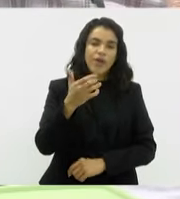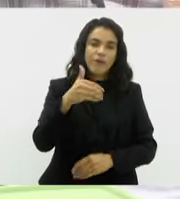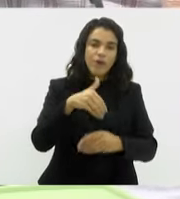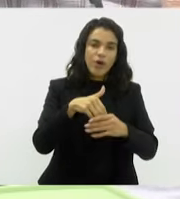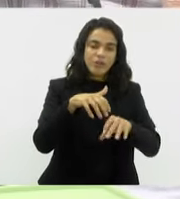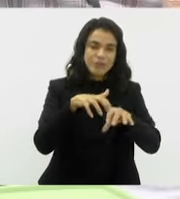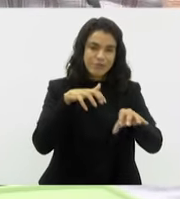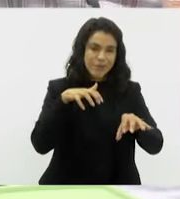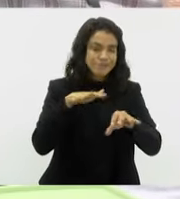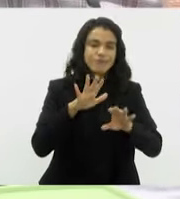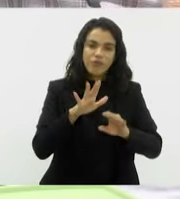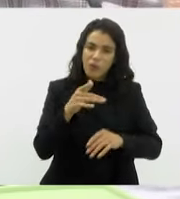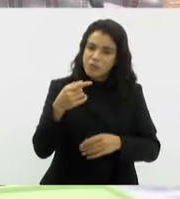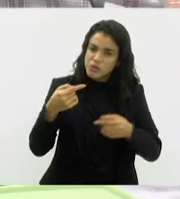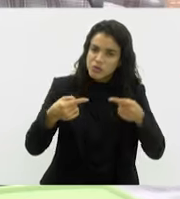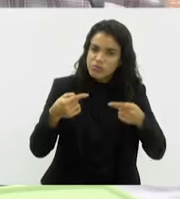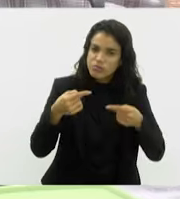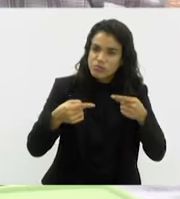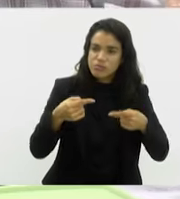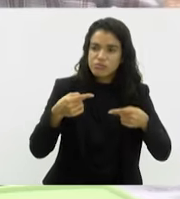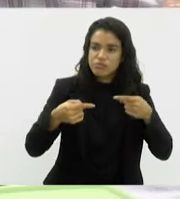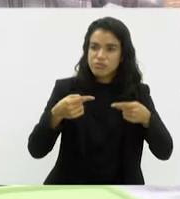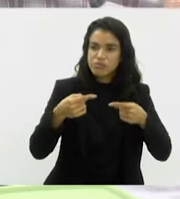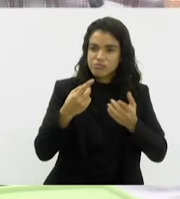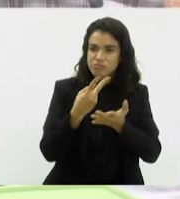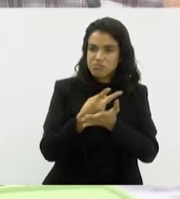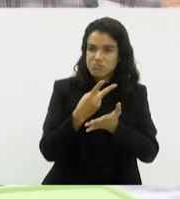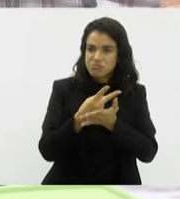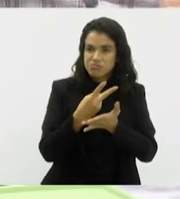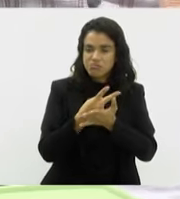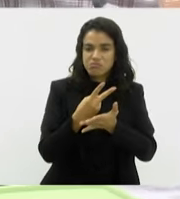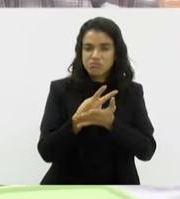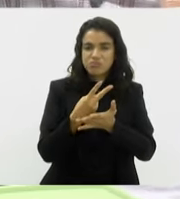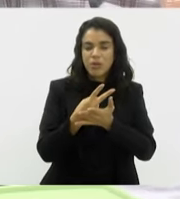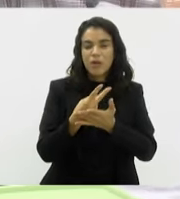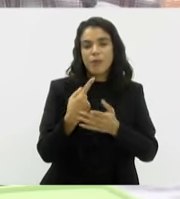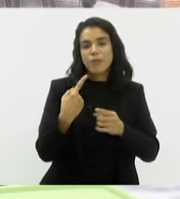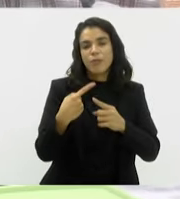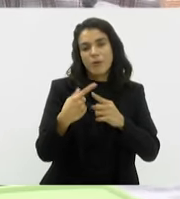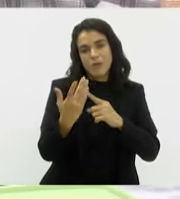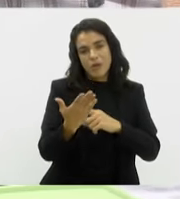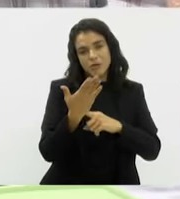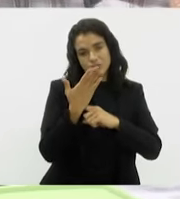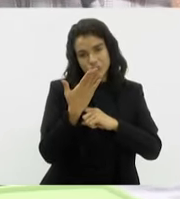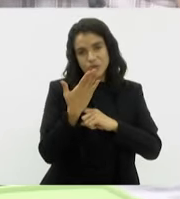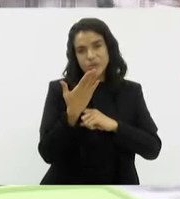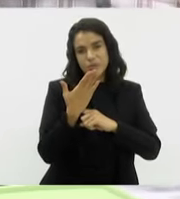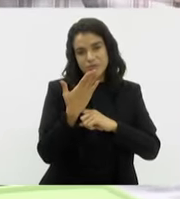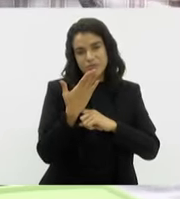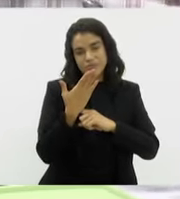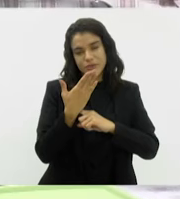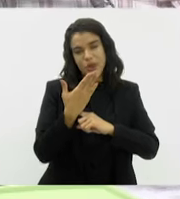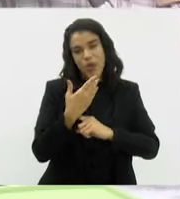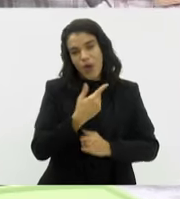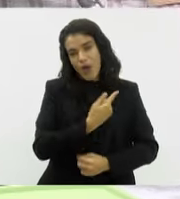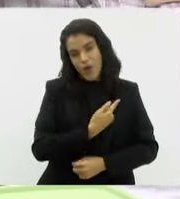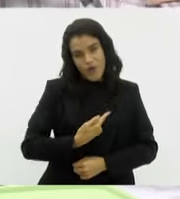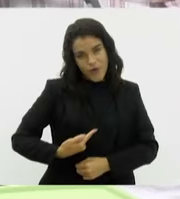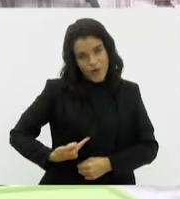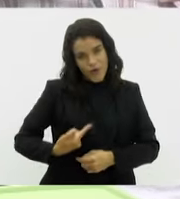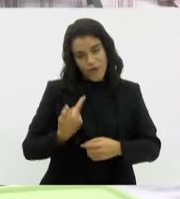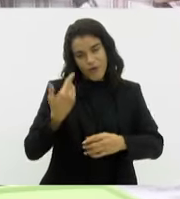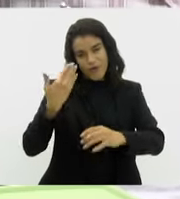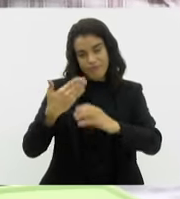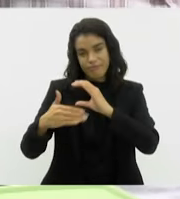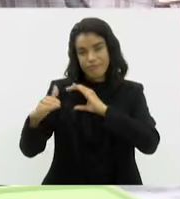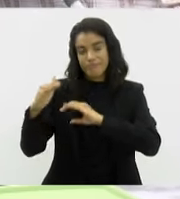acabei recuando. Não, vamos discutir, deputado. Não, vamos manter assim. Depois, Vossa Excelência me ajuda o governador a enviar isso.